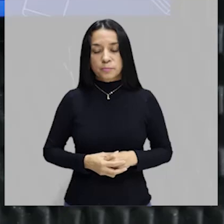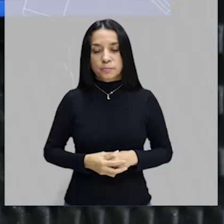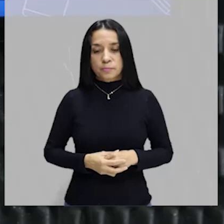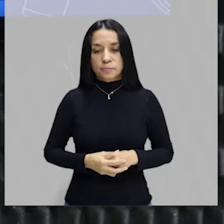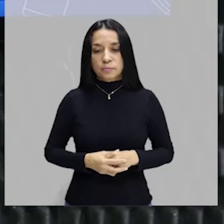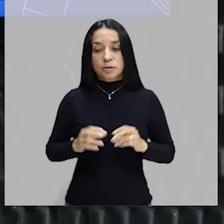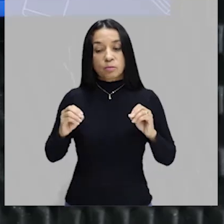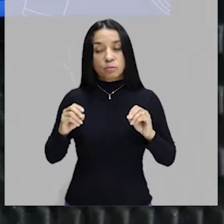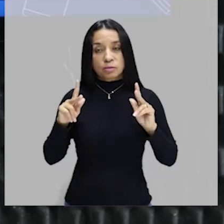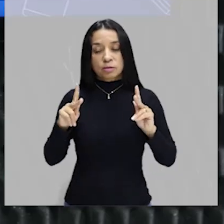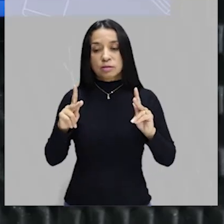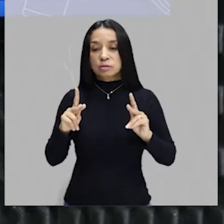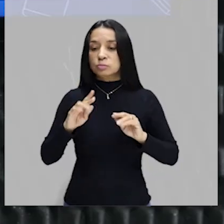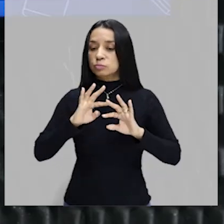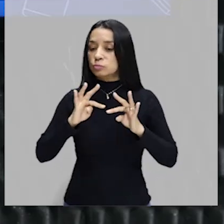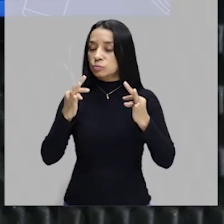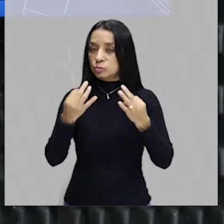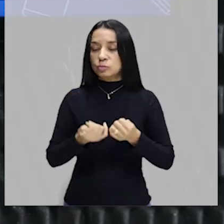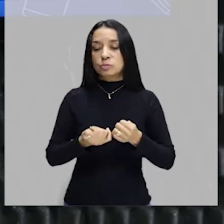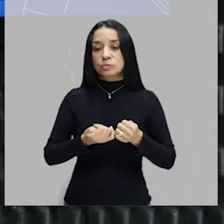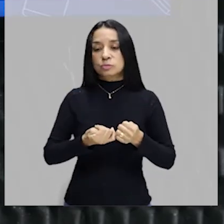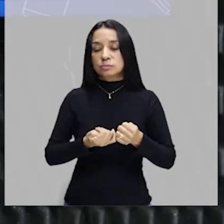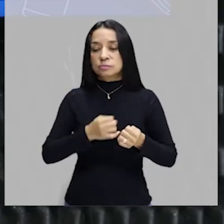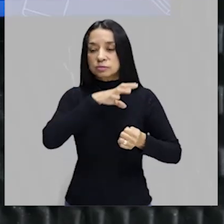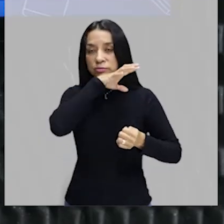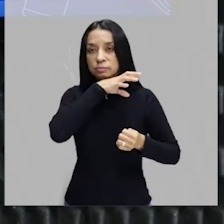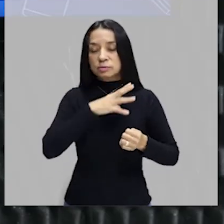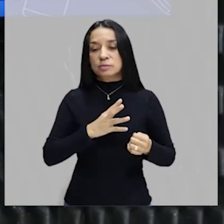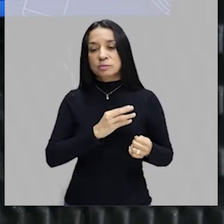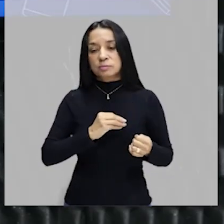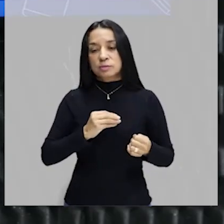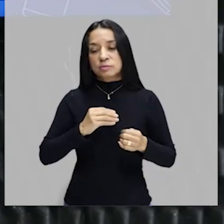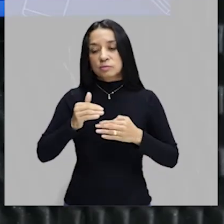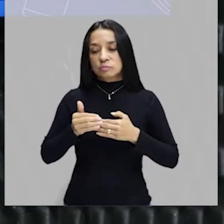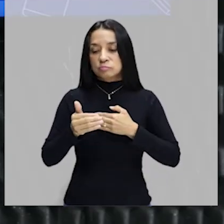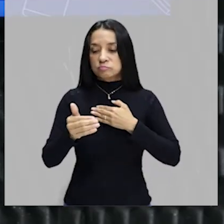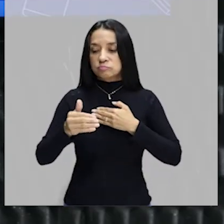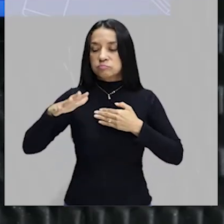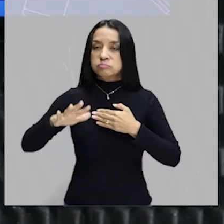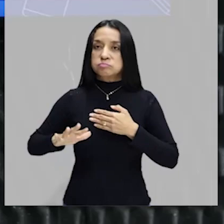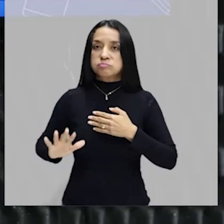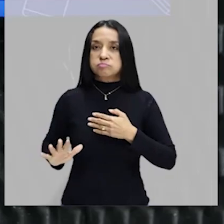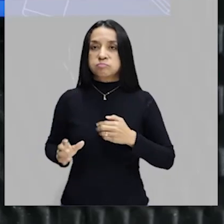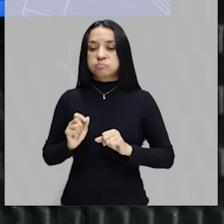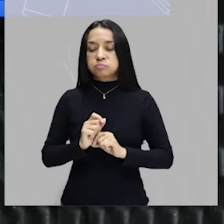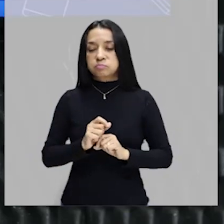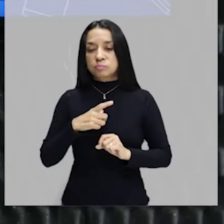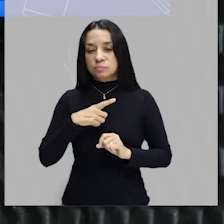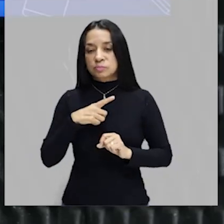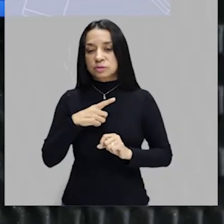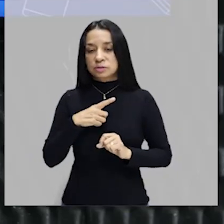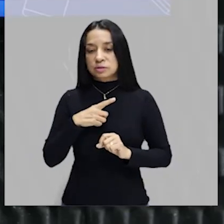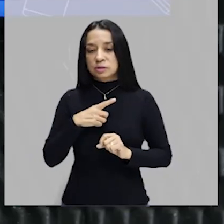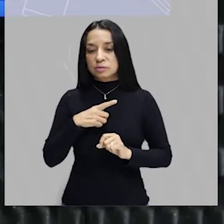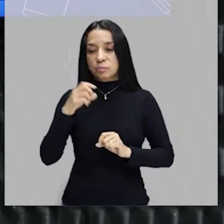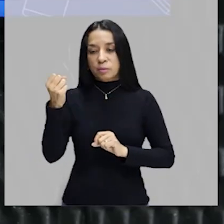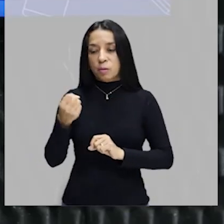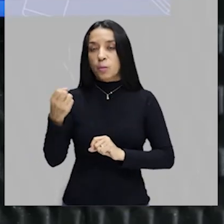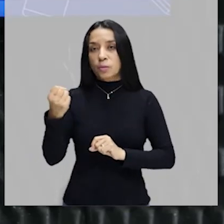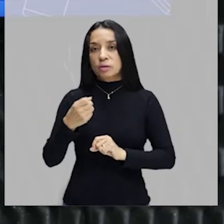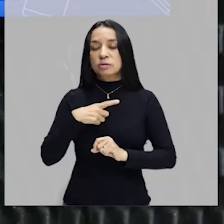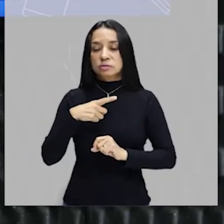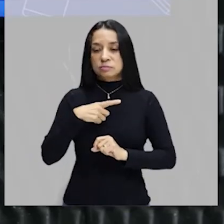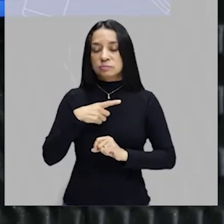ok? Todos os animais mamíferos, eles durante a sua infância, eles têm que tomar o leitinho ali que vem da sua